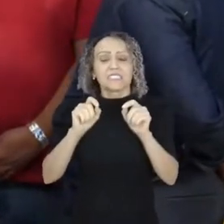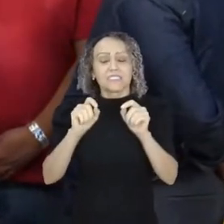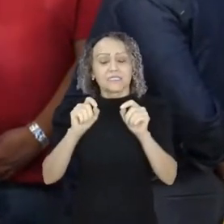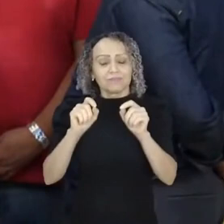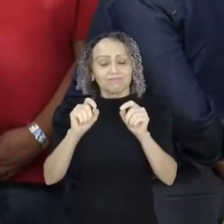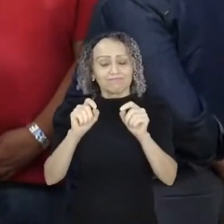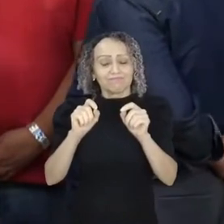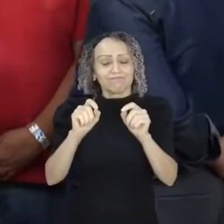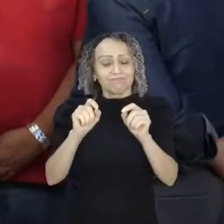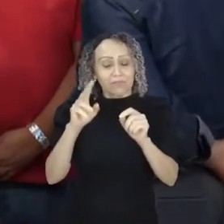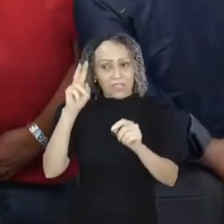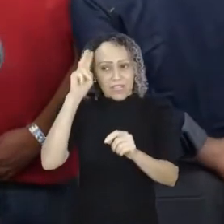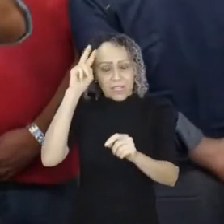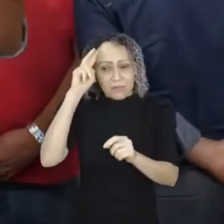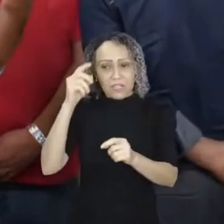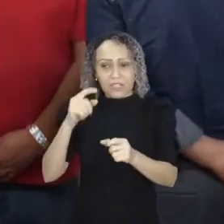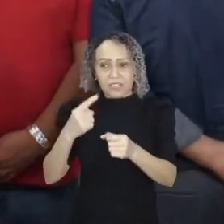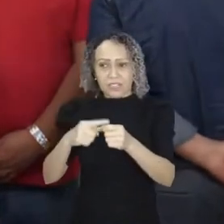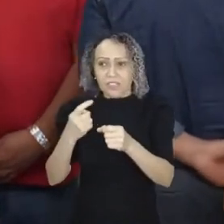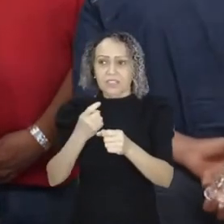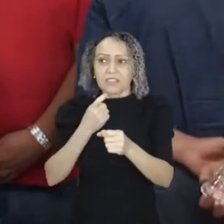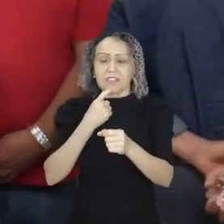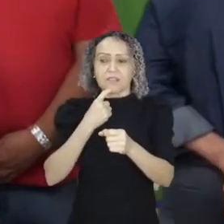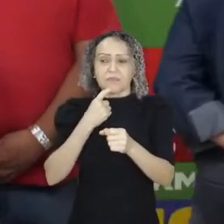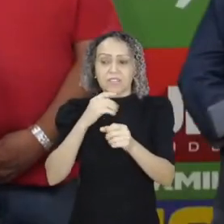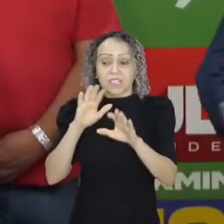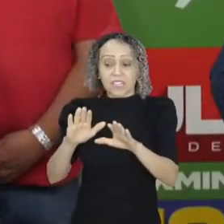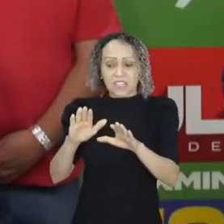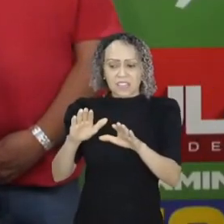Campinas não é o interior.